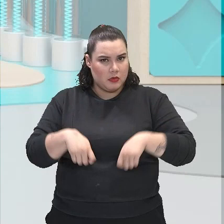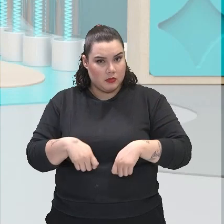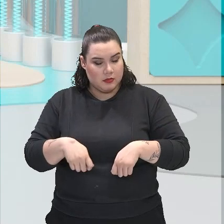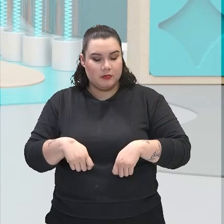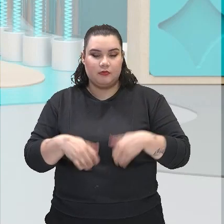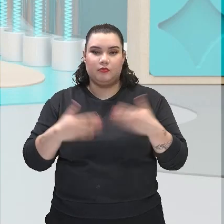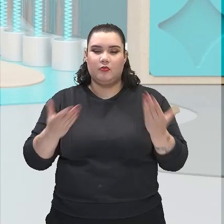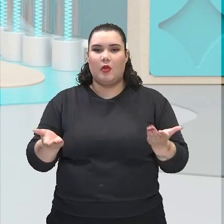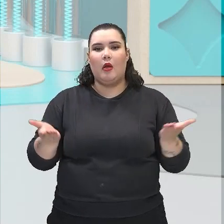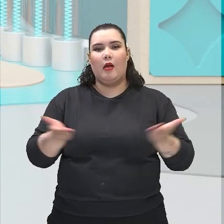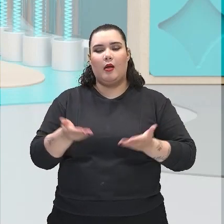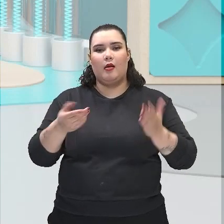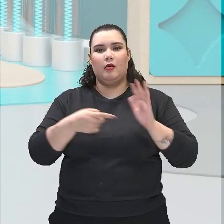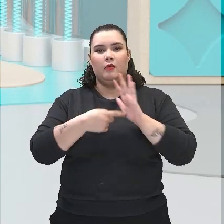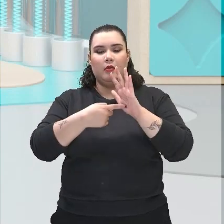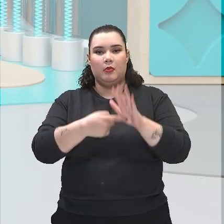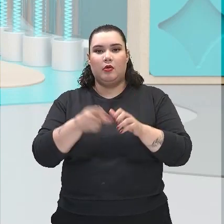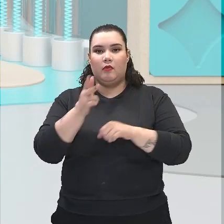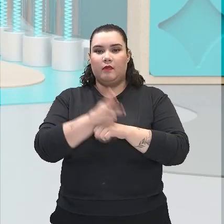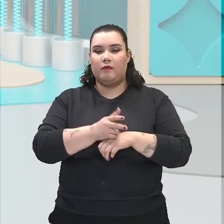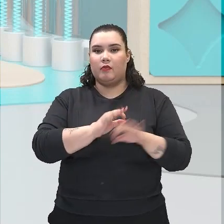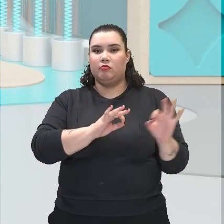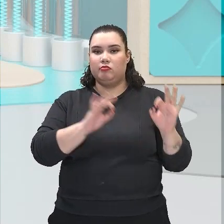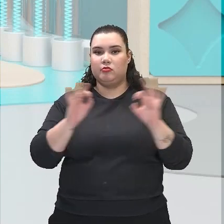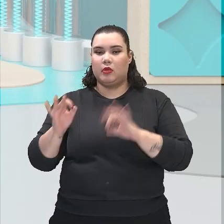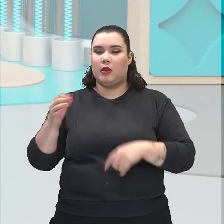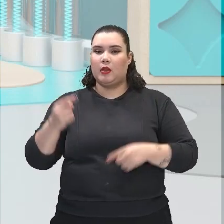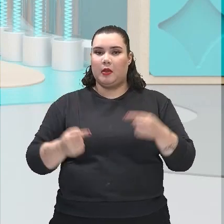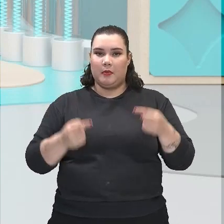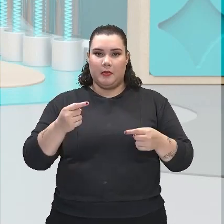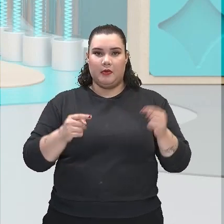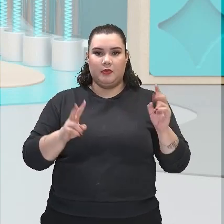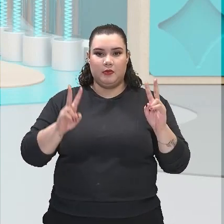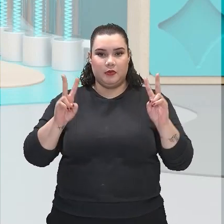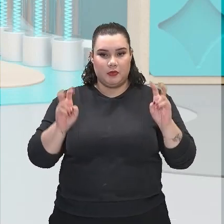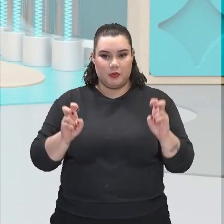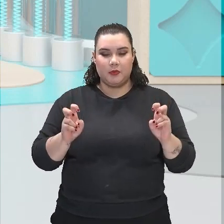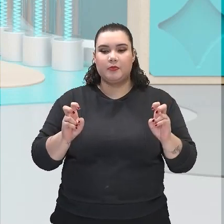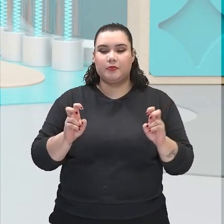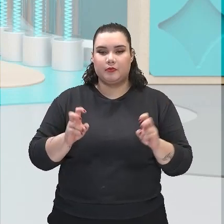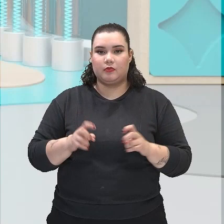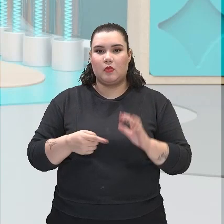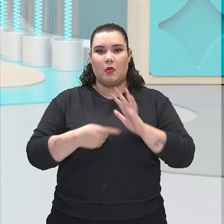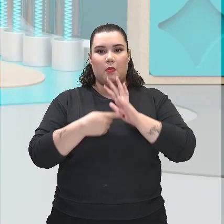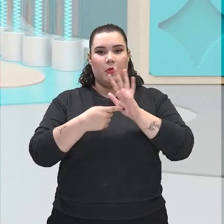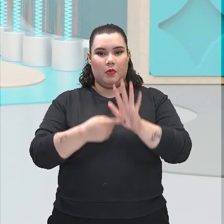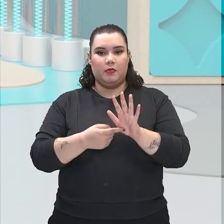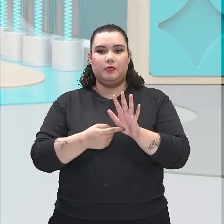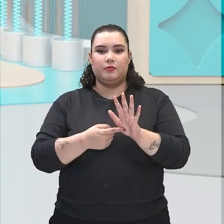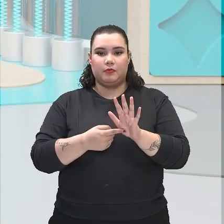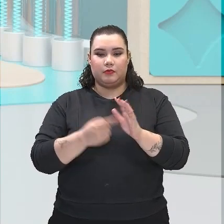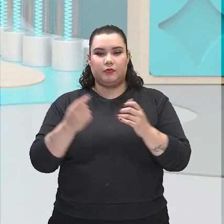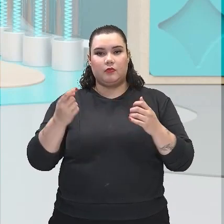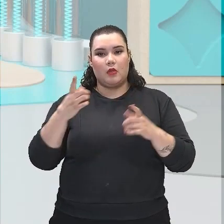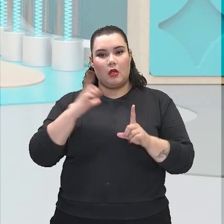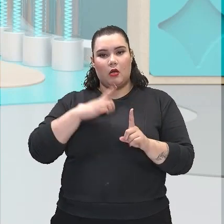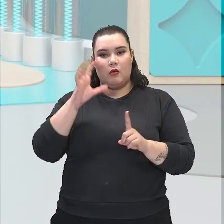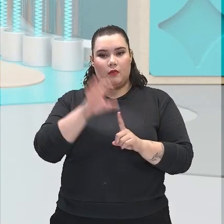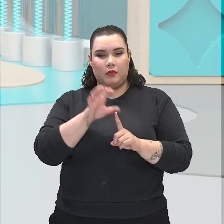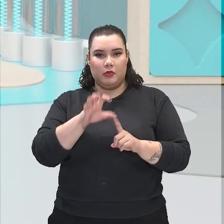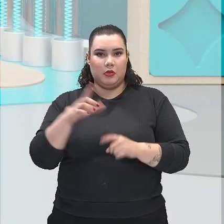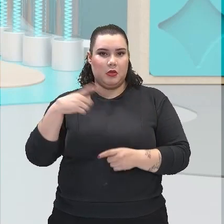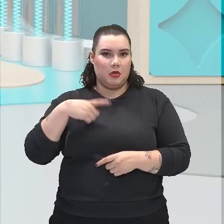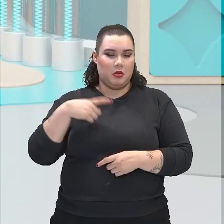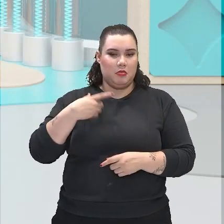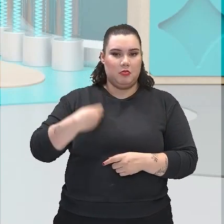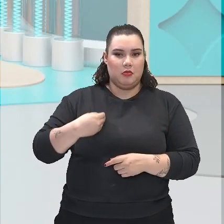nós vamos assistir vai tratar exatamente sobre essa questão, vai trazer essa temática, essa influência. Será que ela existe?